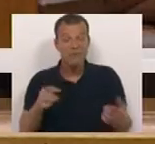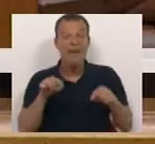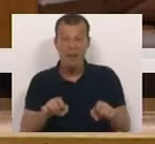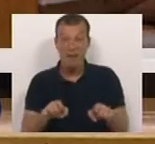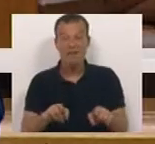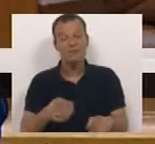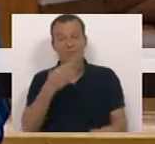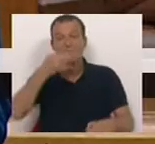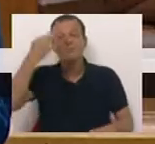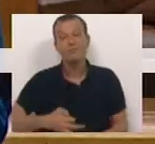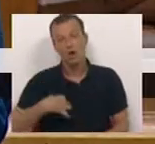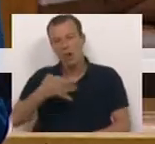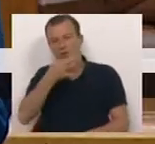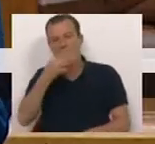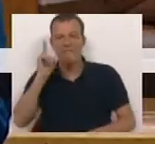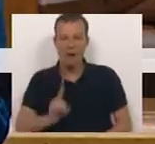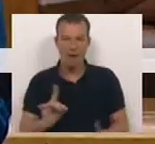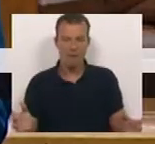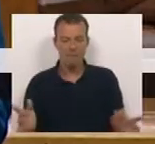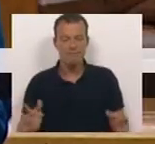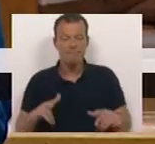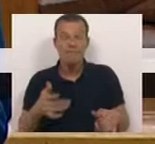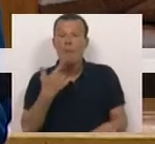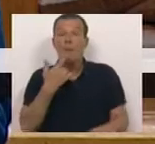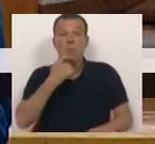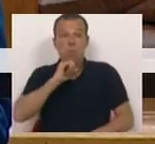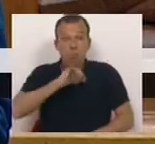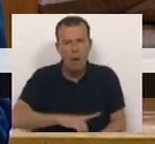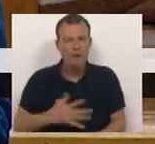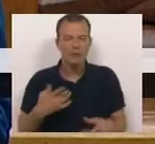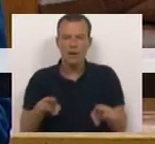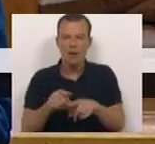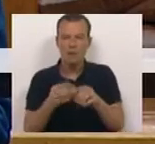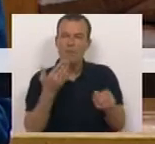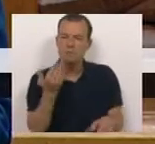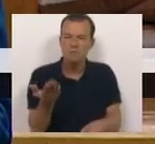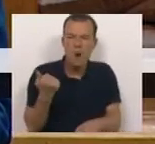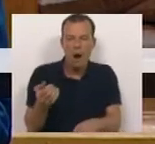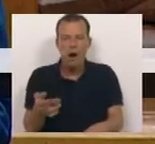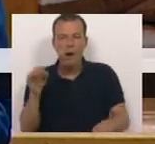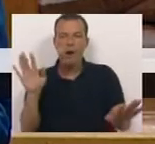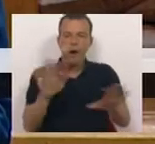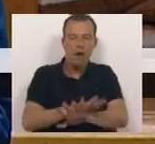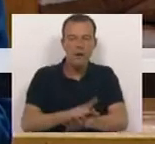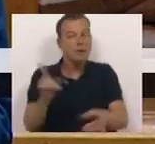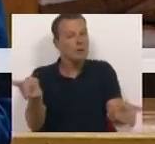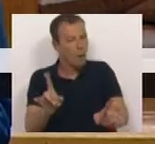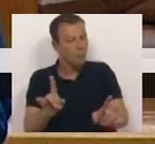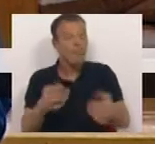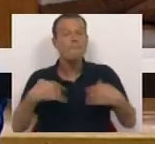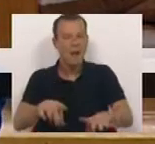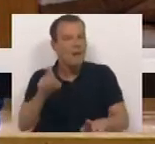uma garantia que estamos a falar. Logo, pode não haver gato escondido, mas que há garantia escondida com o rabo de